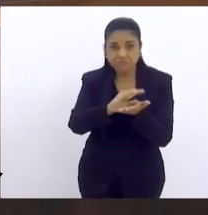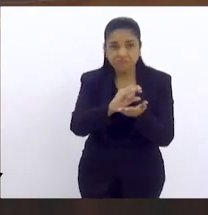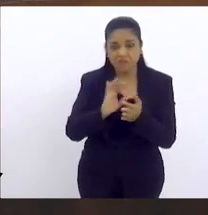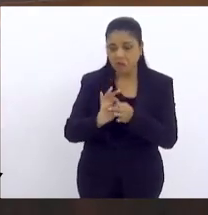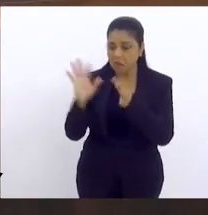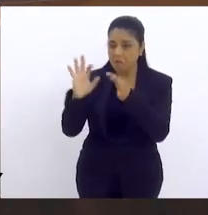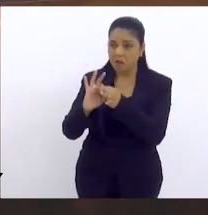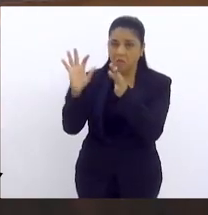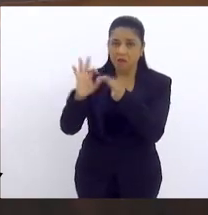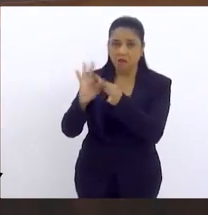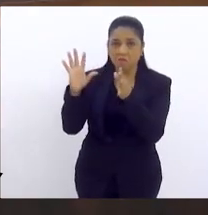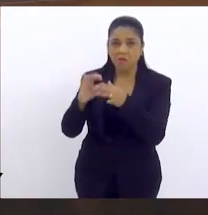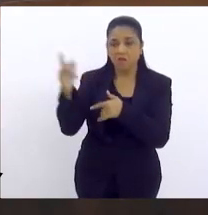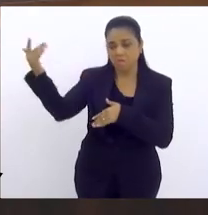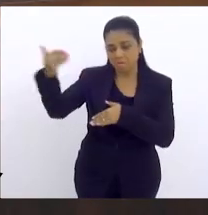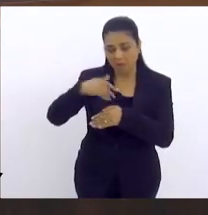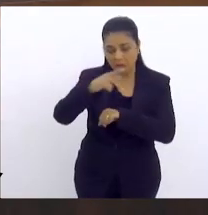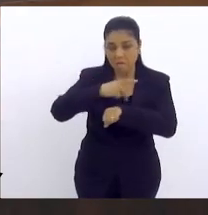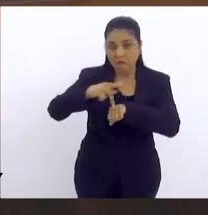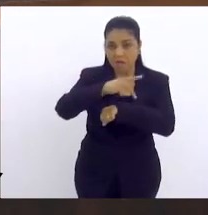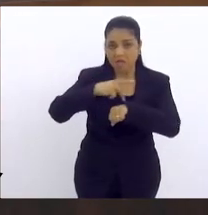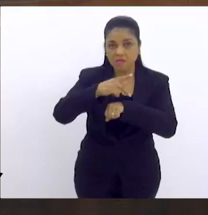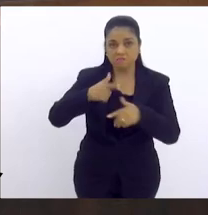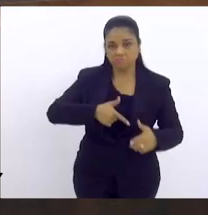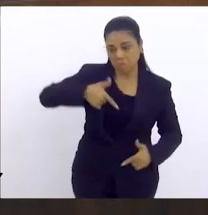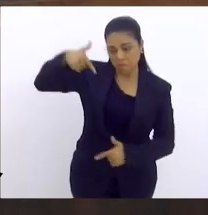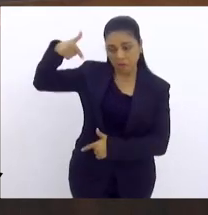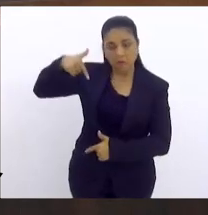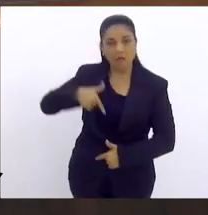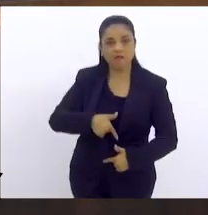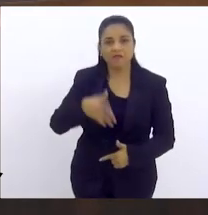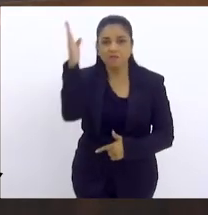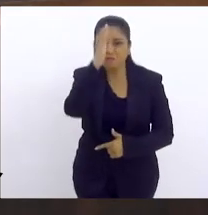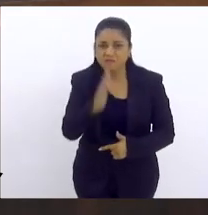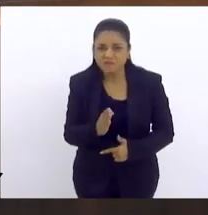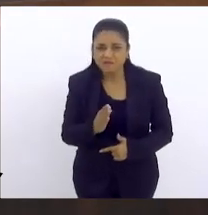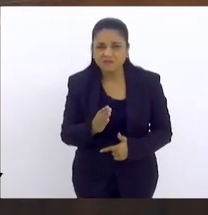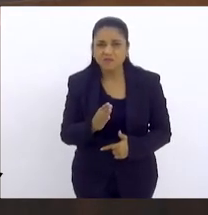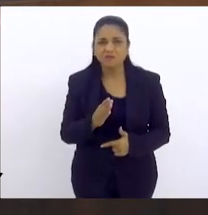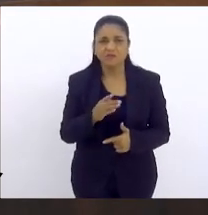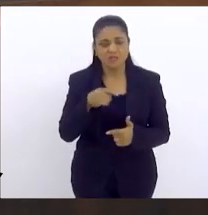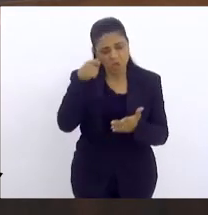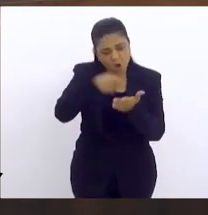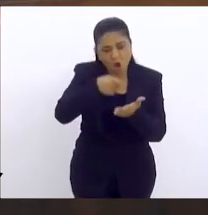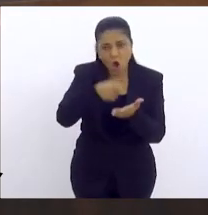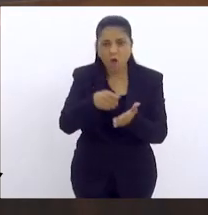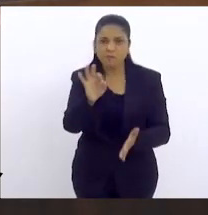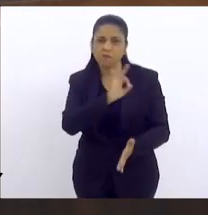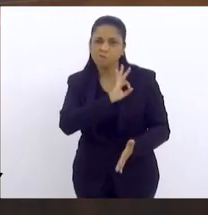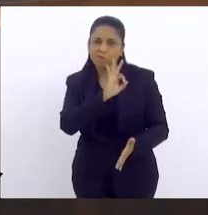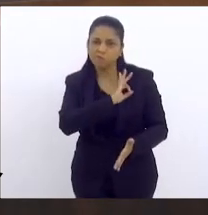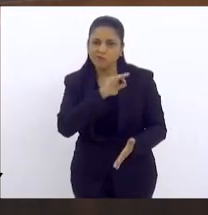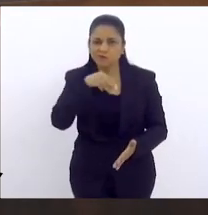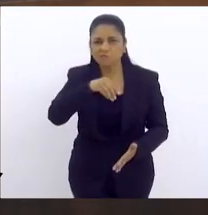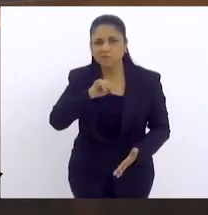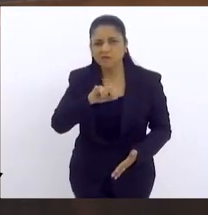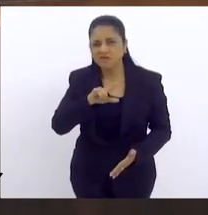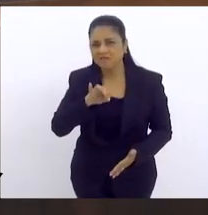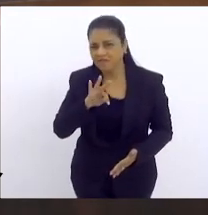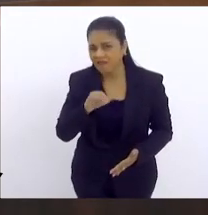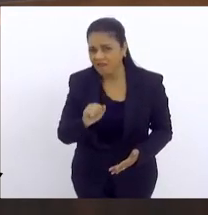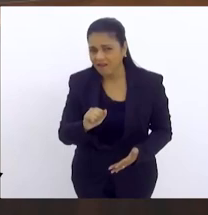isso entre facilidade a população e muitas vezes a mídia cobra a polícia militar de fazer o trabalho então essa que é verdade que segurança